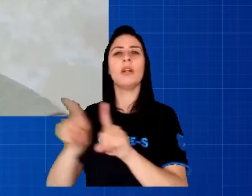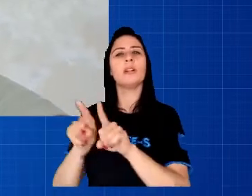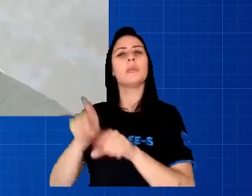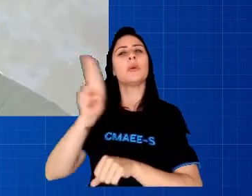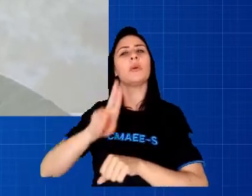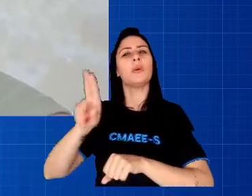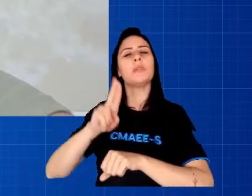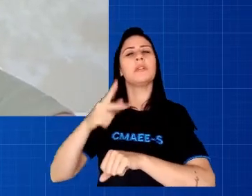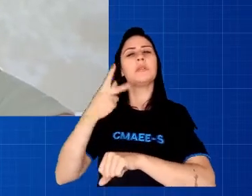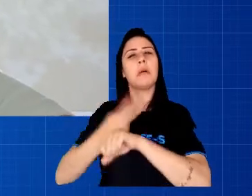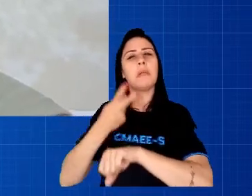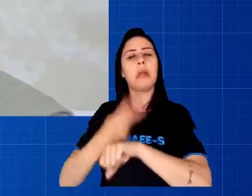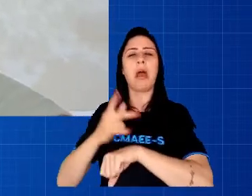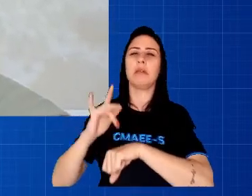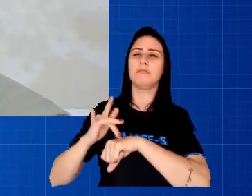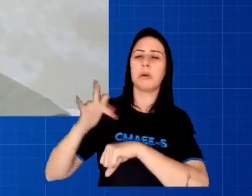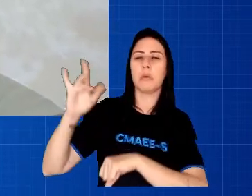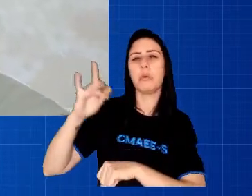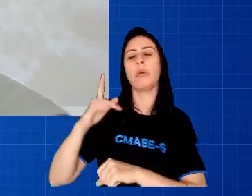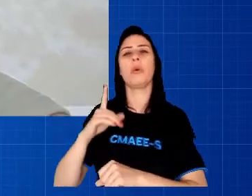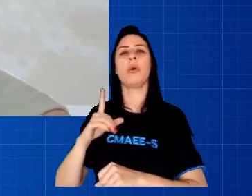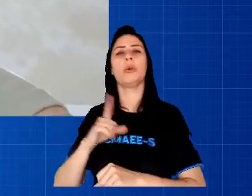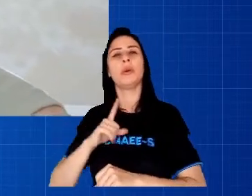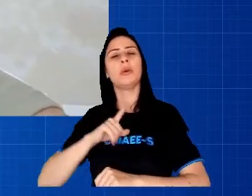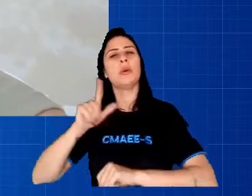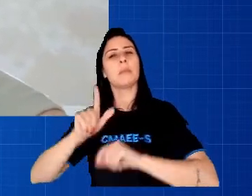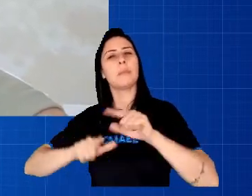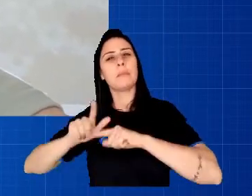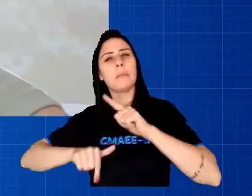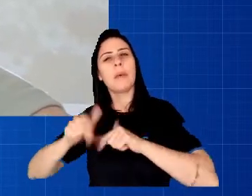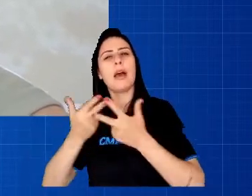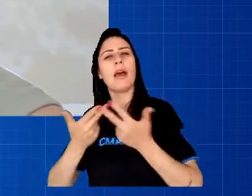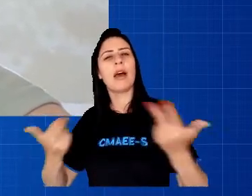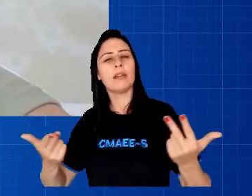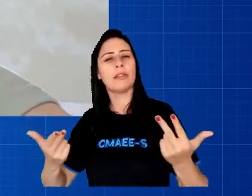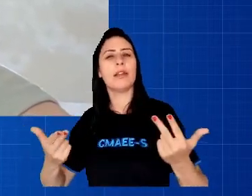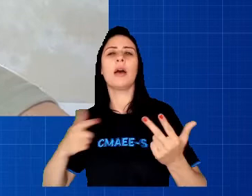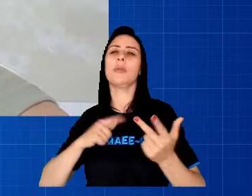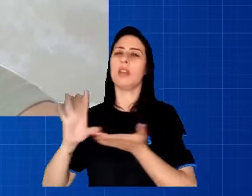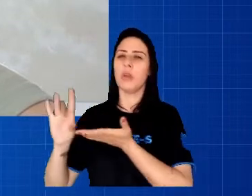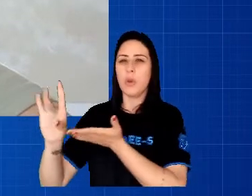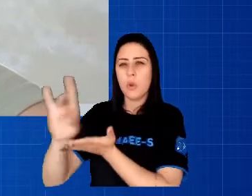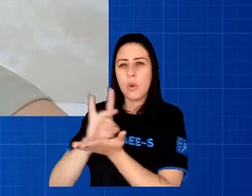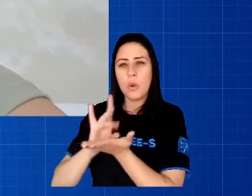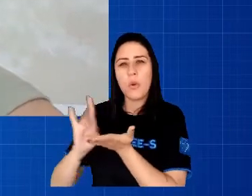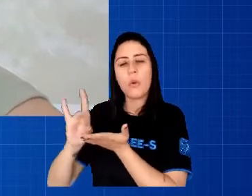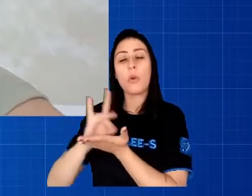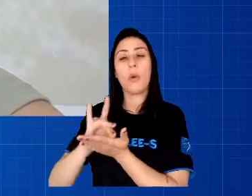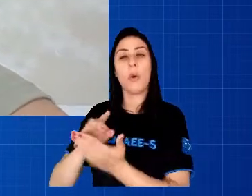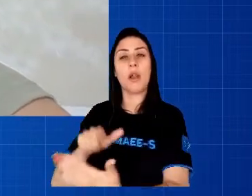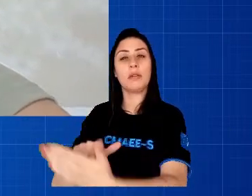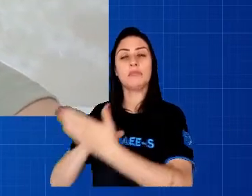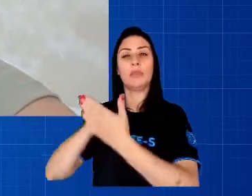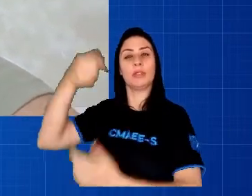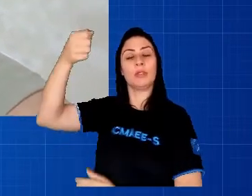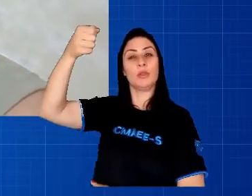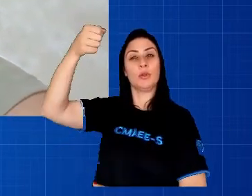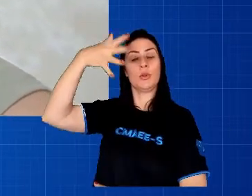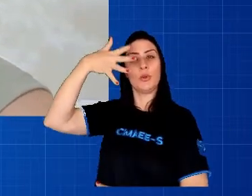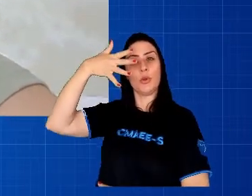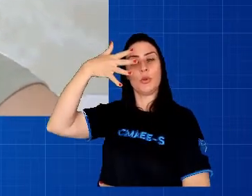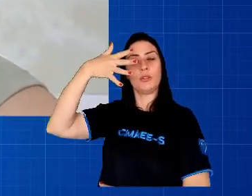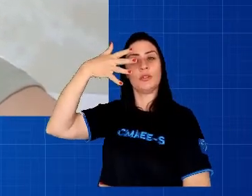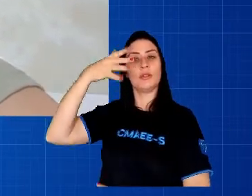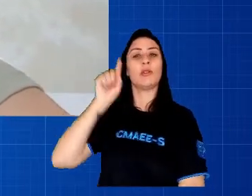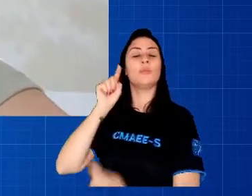preciosos, onde elas eram cortadas desalinhadas e também fixadas de uma maneira que refletissem a luz,